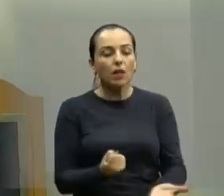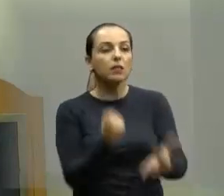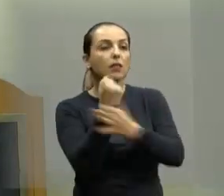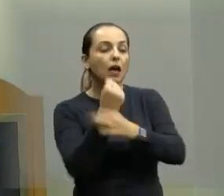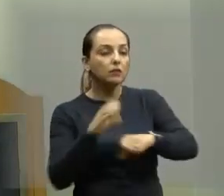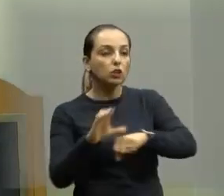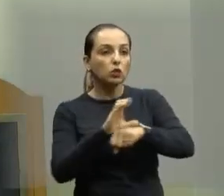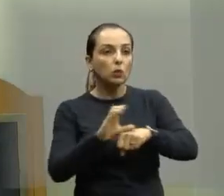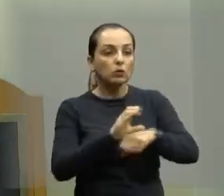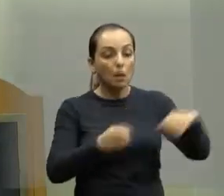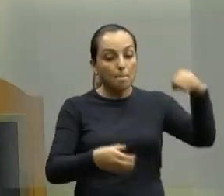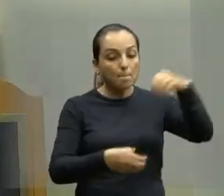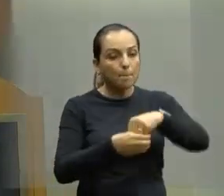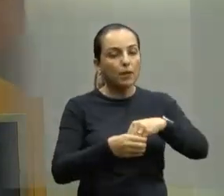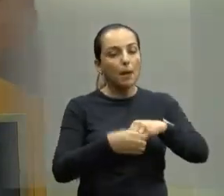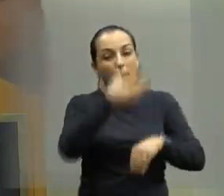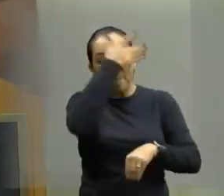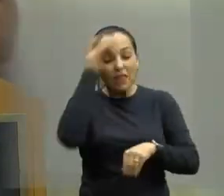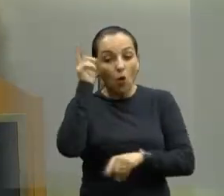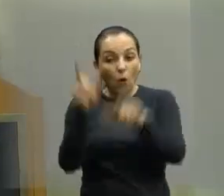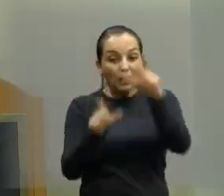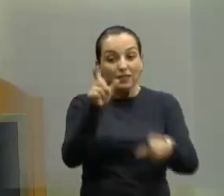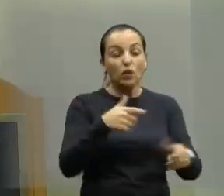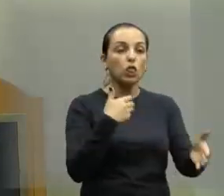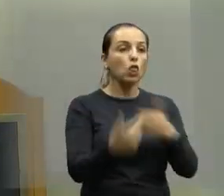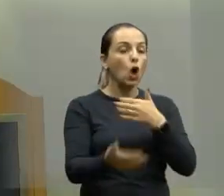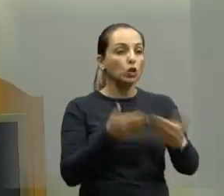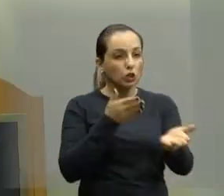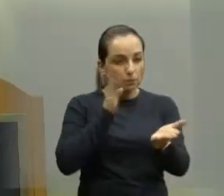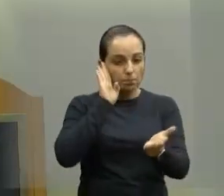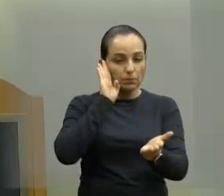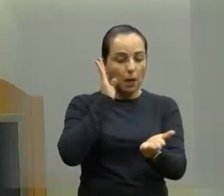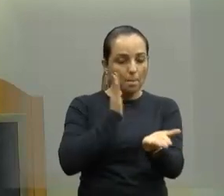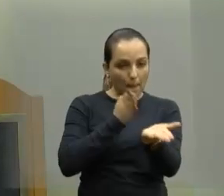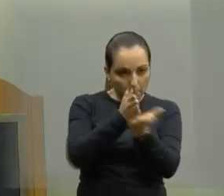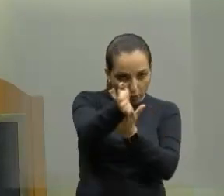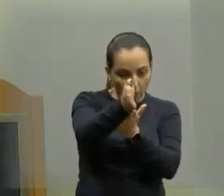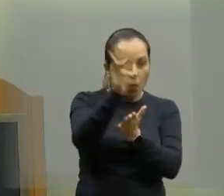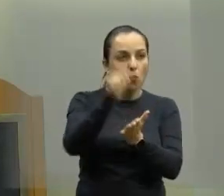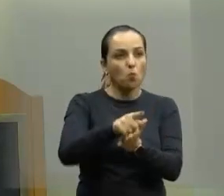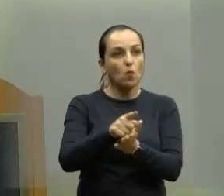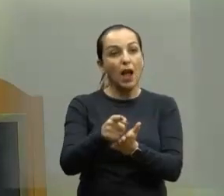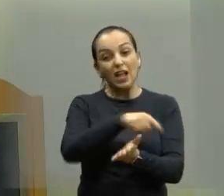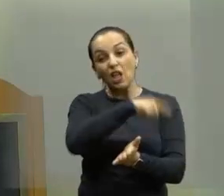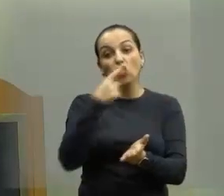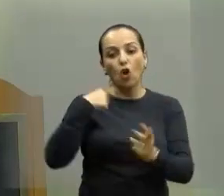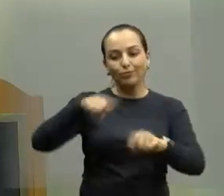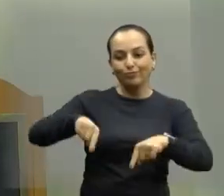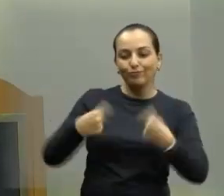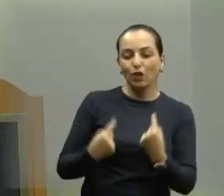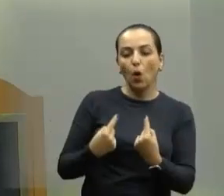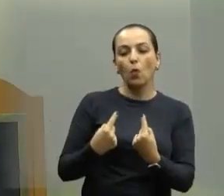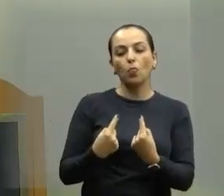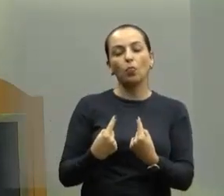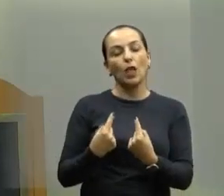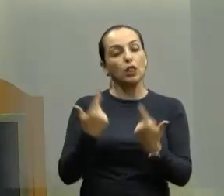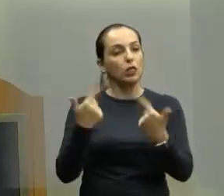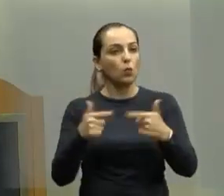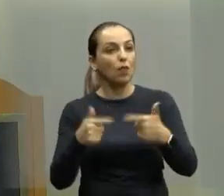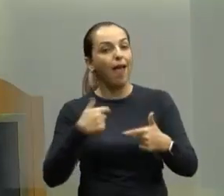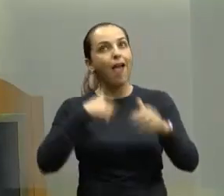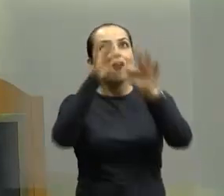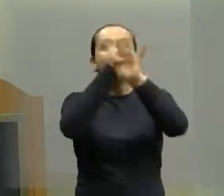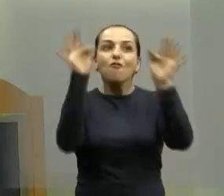constitucionalmente para héteros numa atividade mas que ainda é impedido para nós pessoas lgbts e aí eu fiquei muito feliz